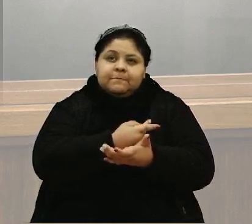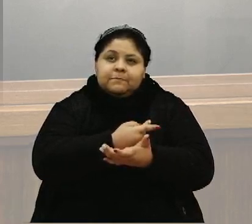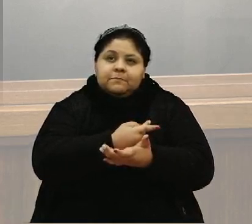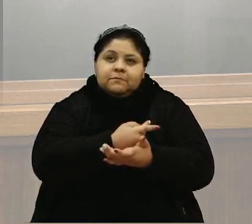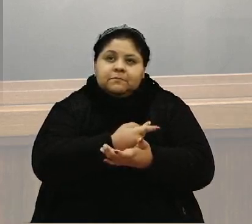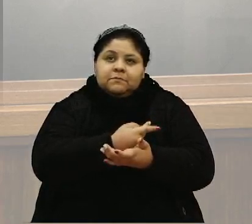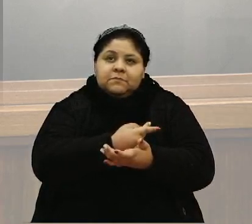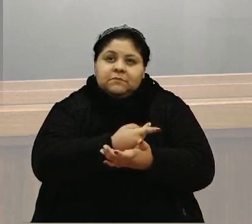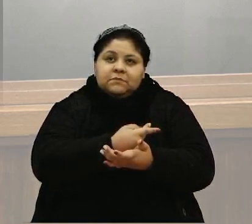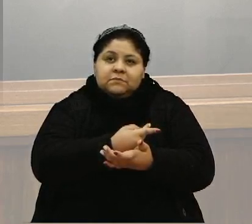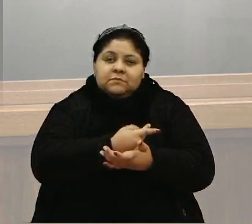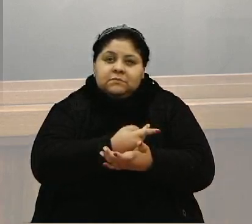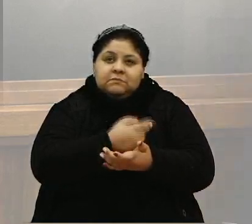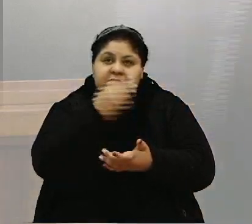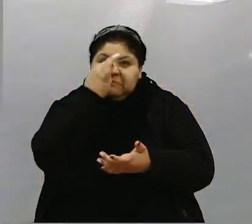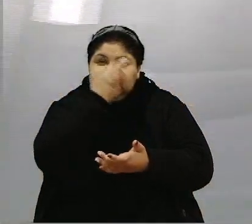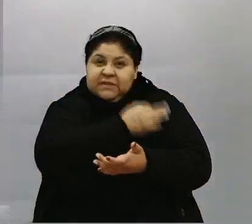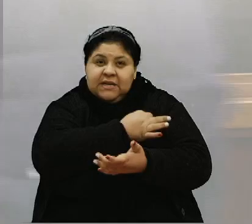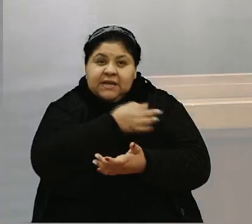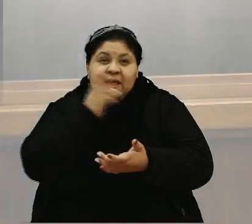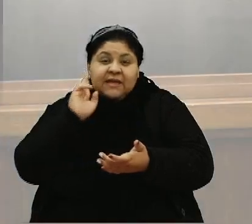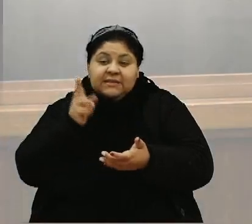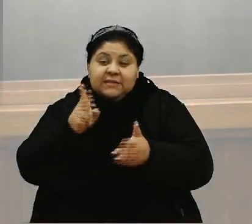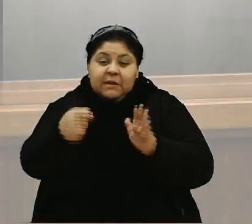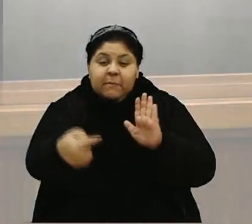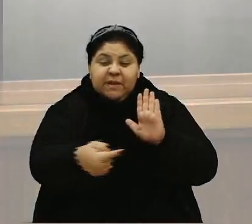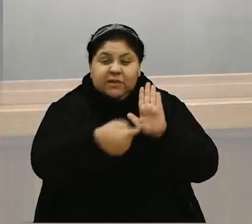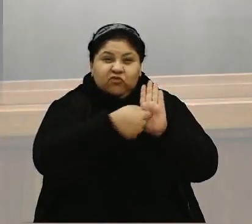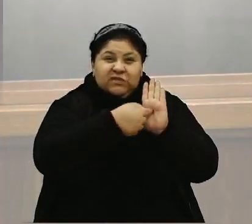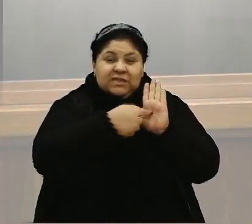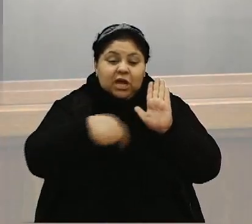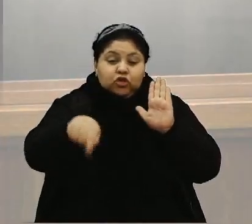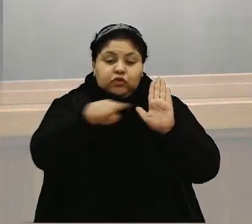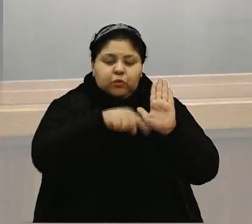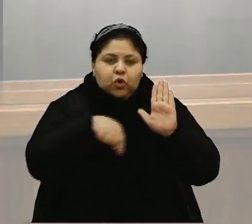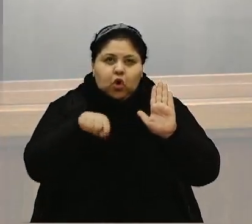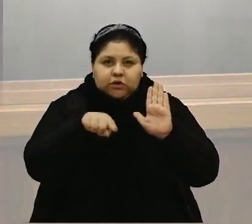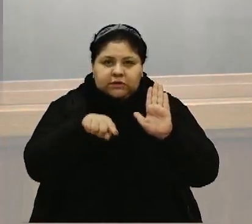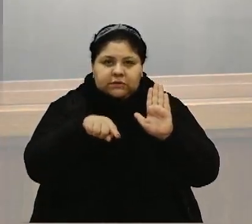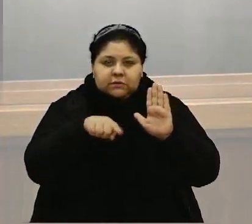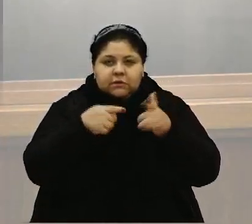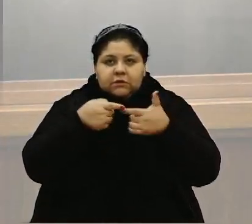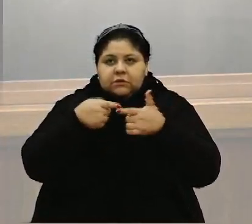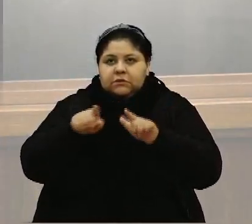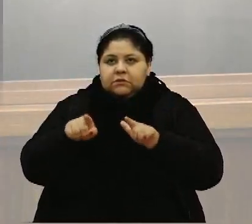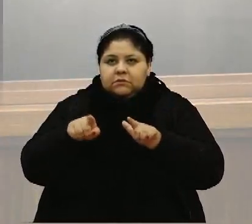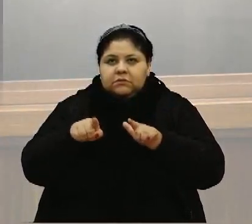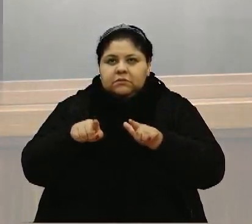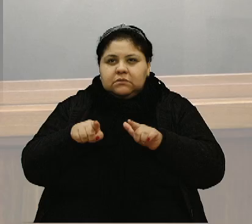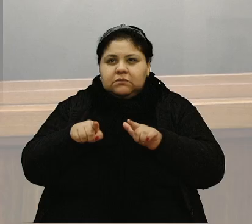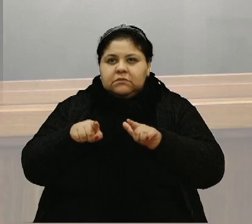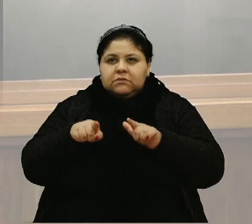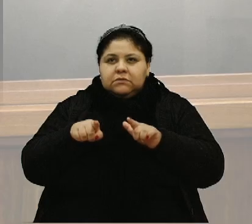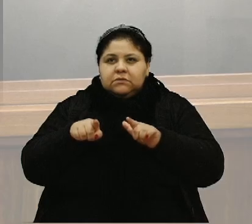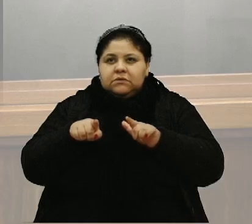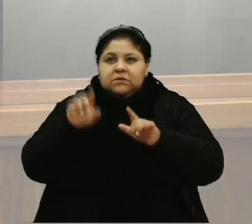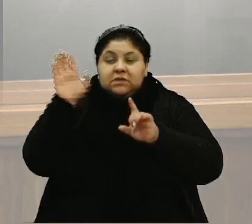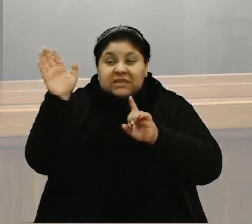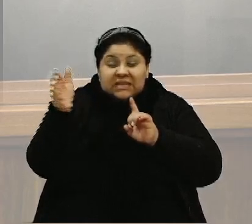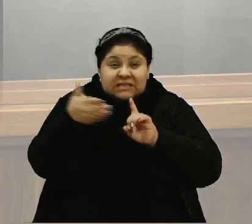esses absurdos, eles sempre foram denunciados por nós, mas velados,